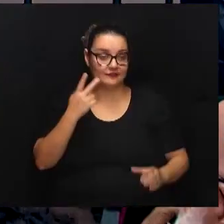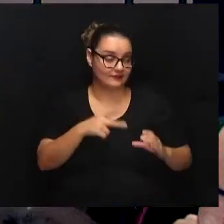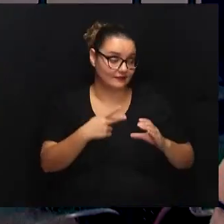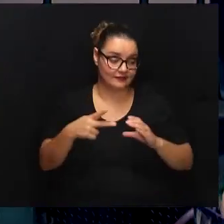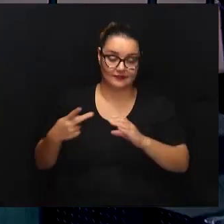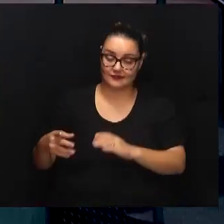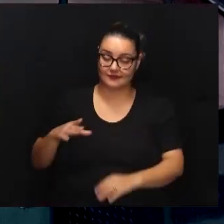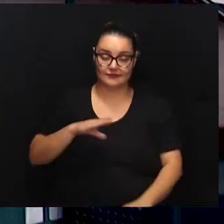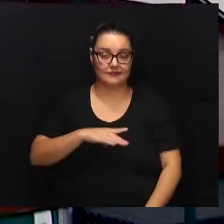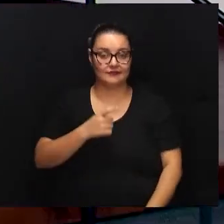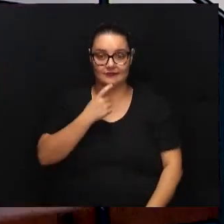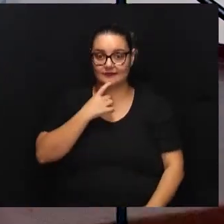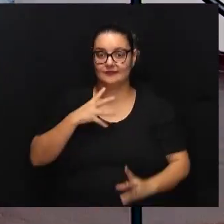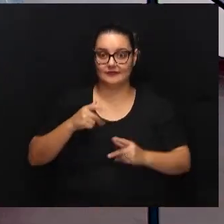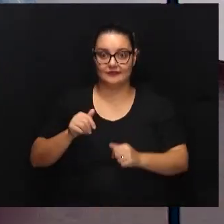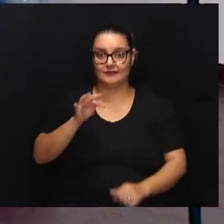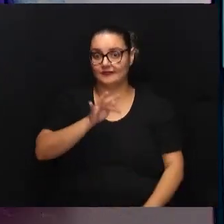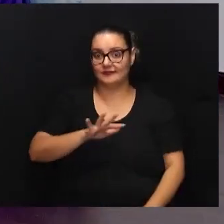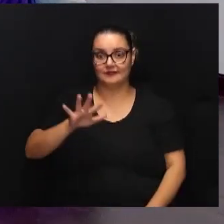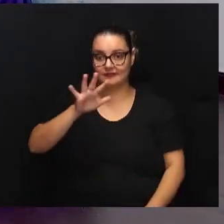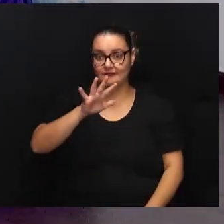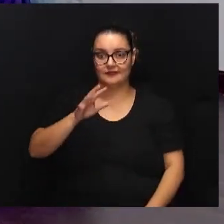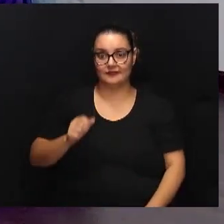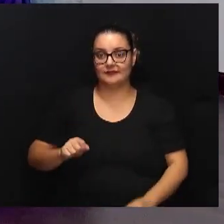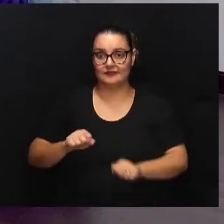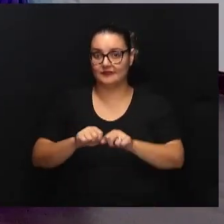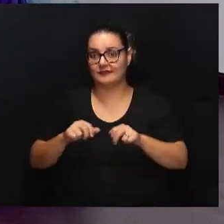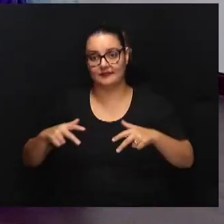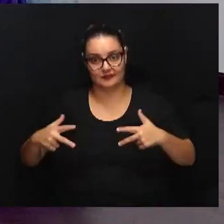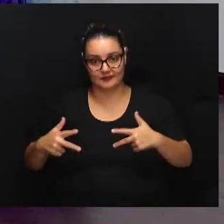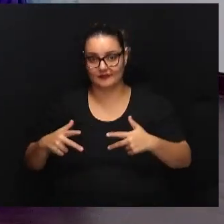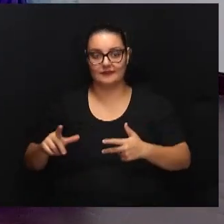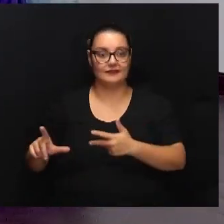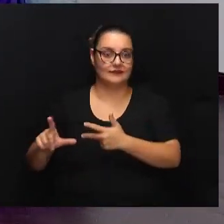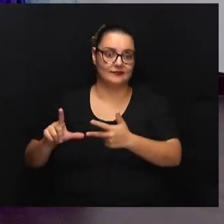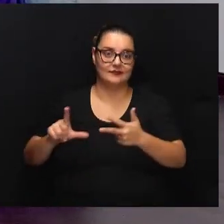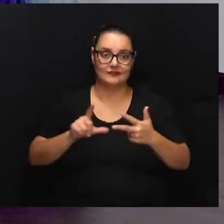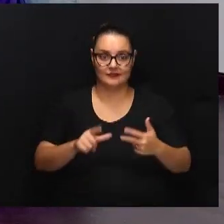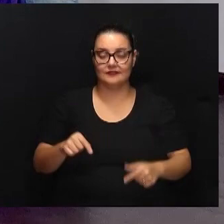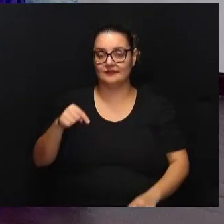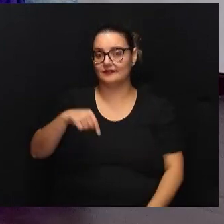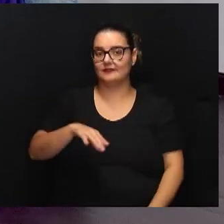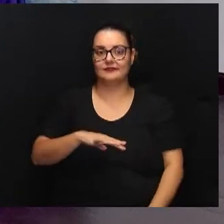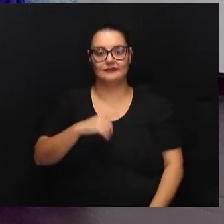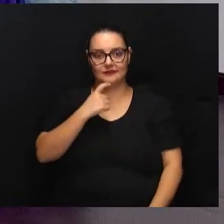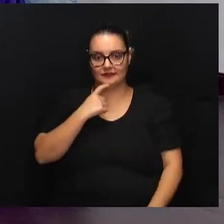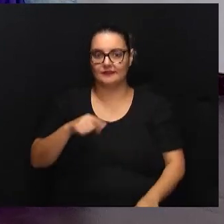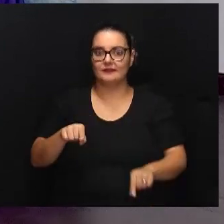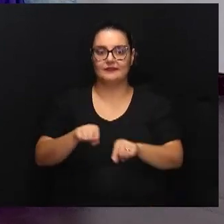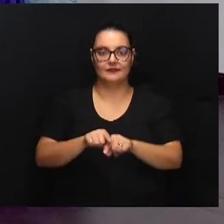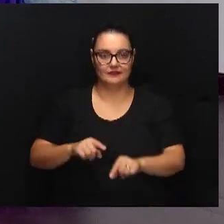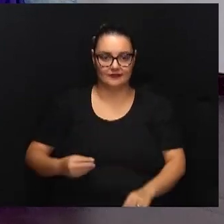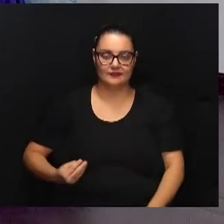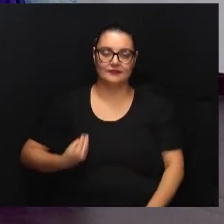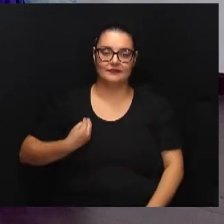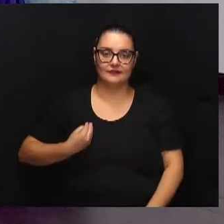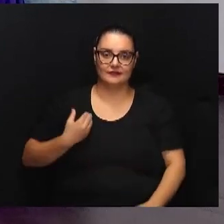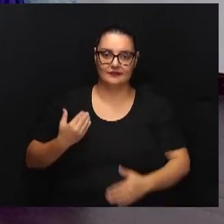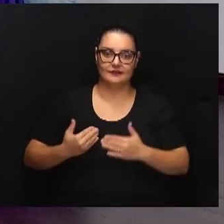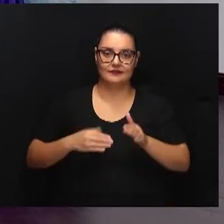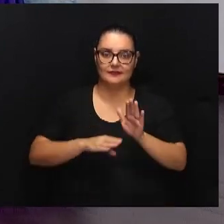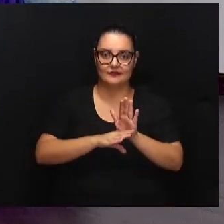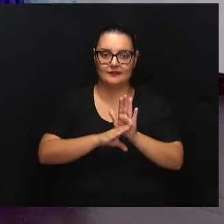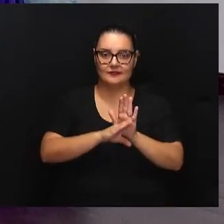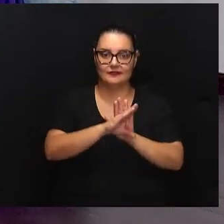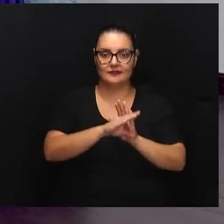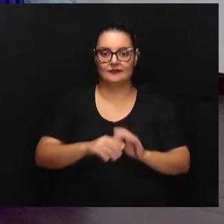não está fácil nas câmaras municipais do Brasil inteiro, federais, assembleias legislativas, e aqui em Campinas também nós